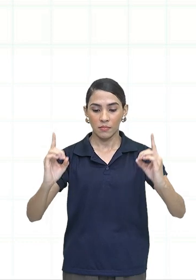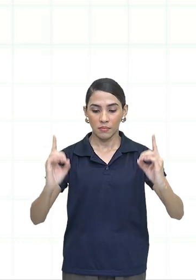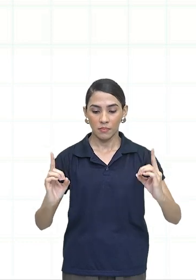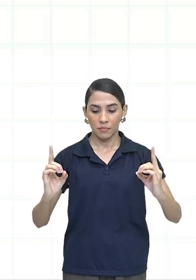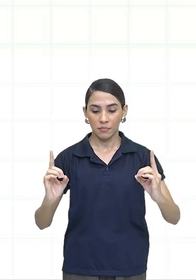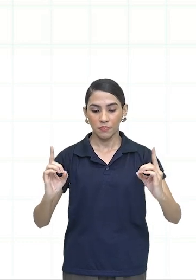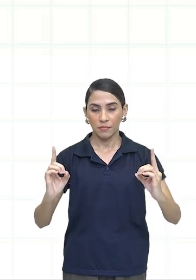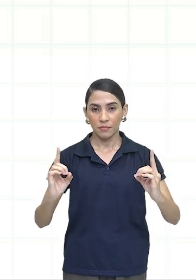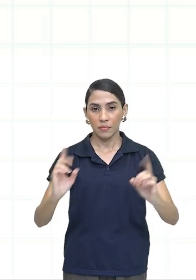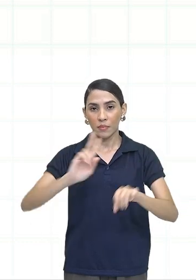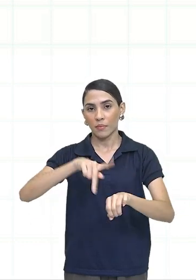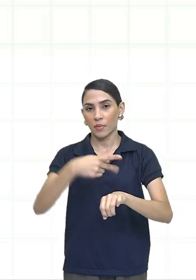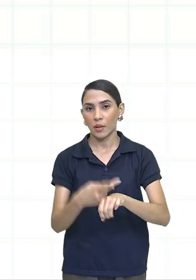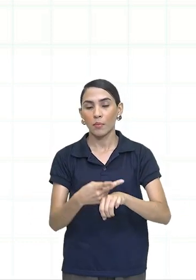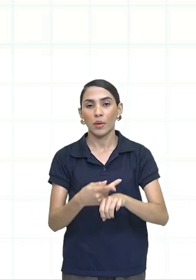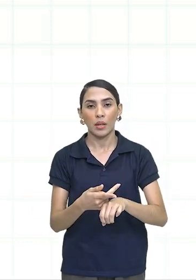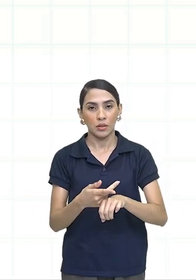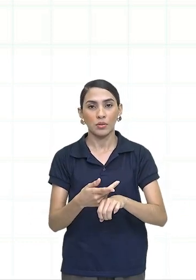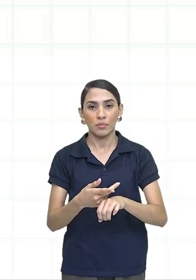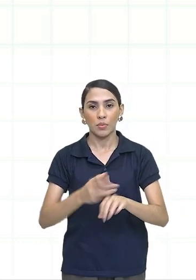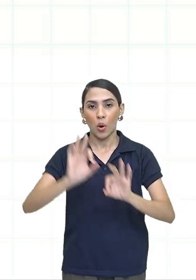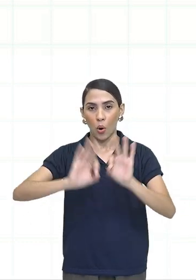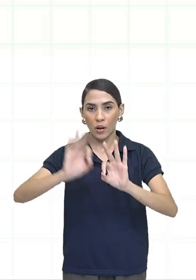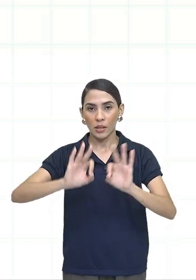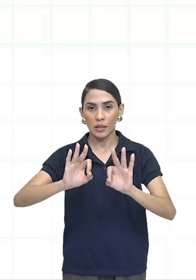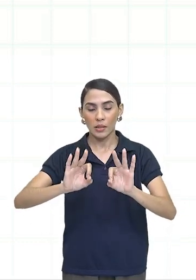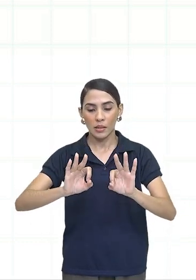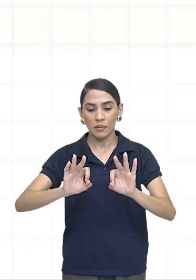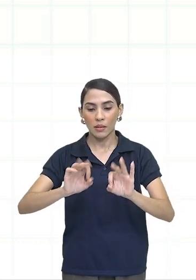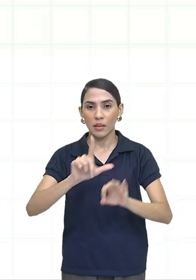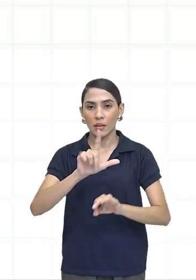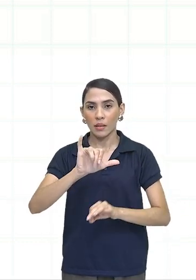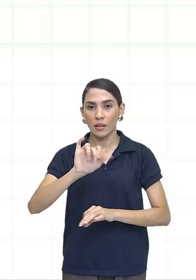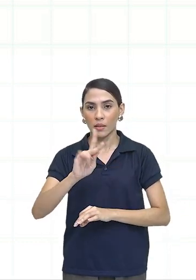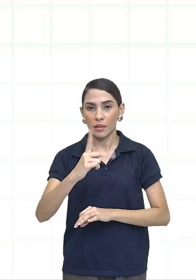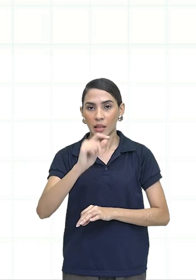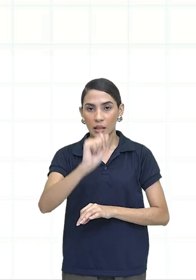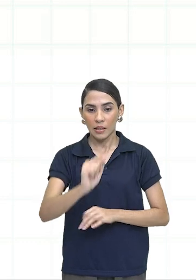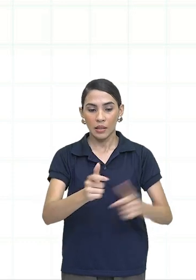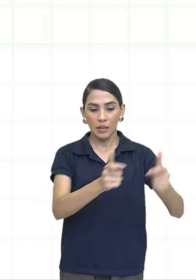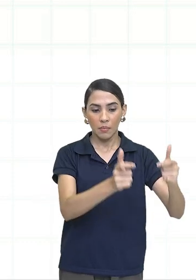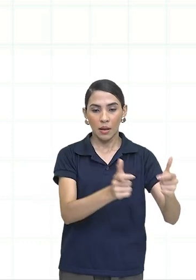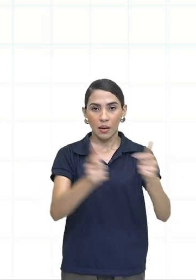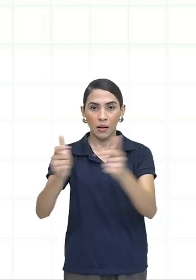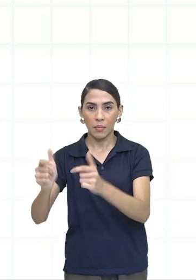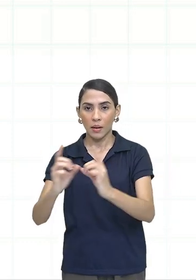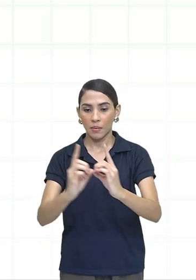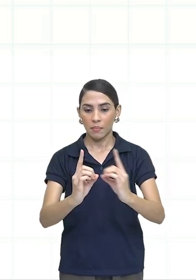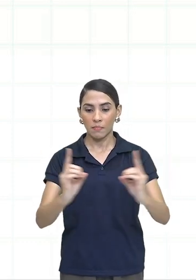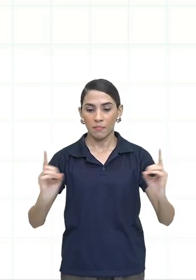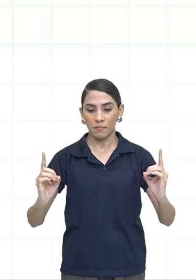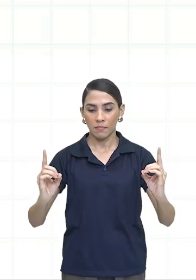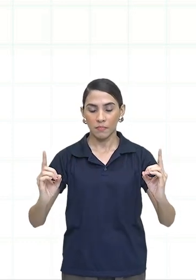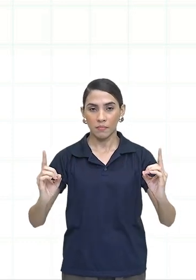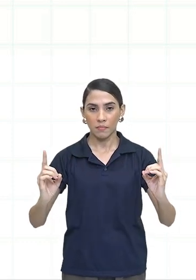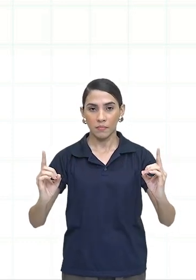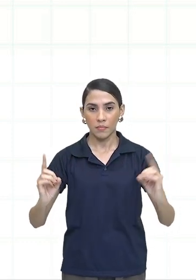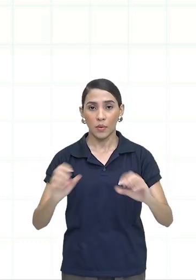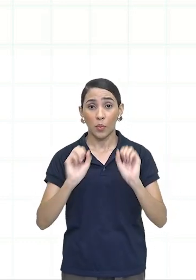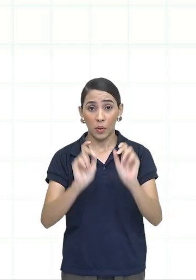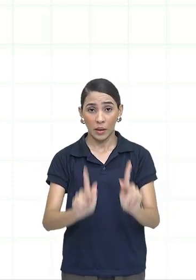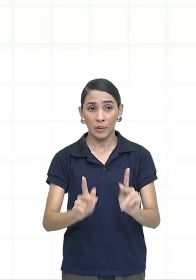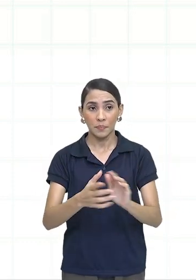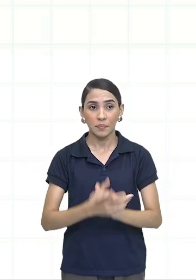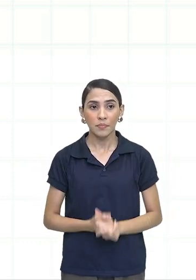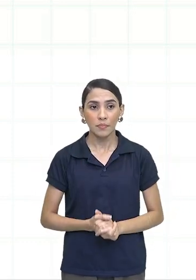E depois nós vamos posicionar 2 linhas que vão marcar a posição inicial do Kendoka,